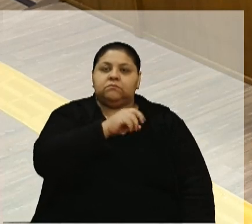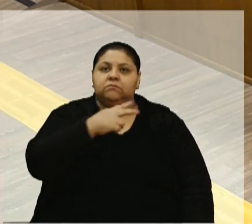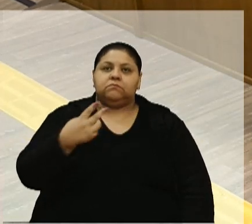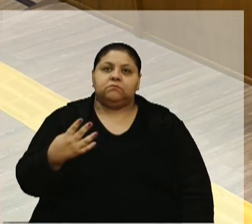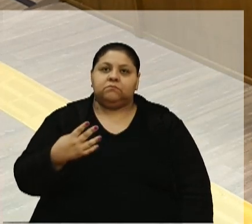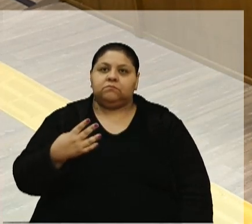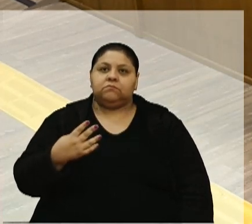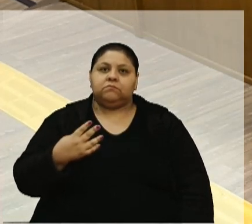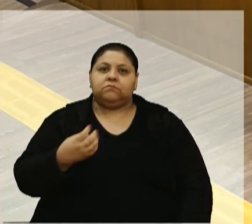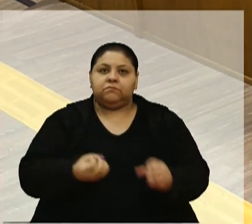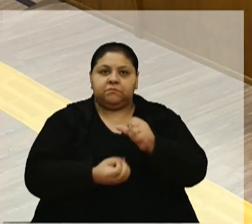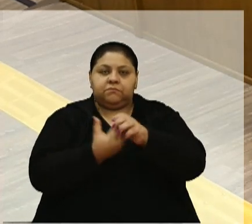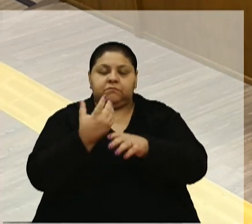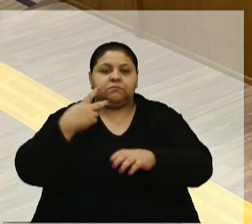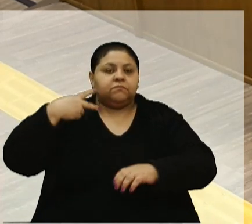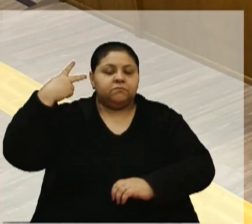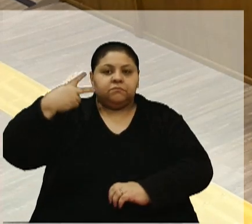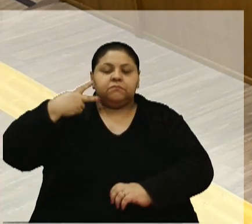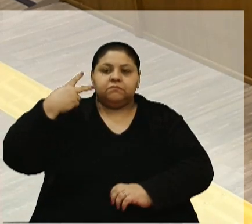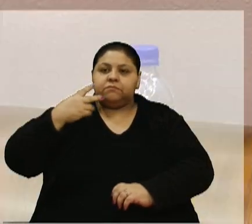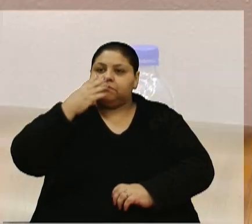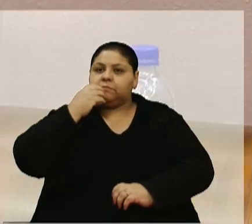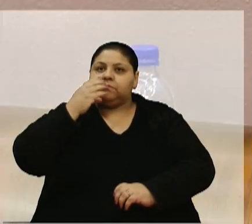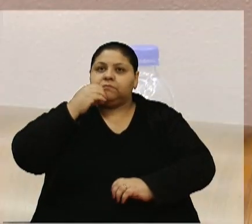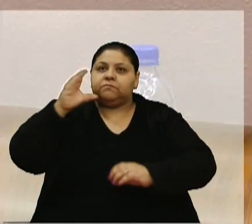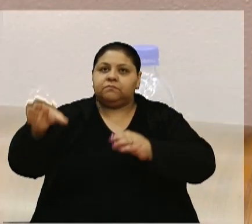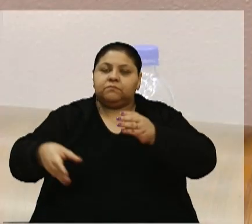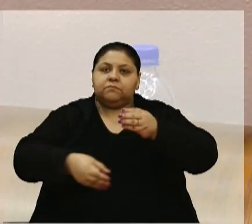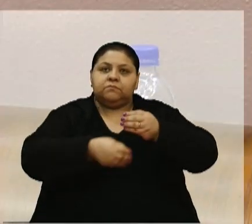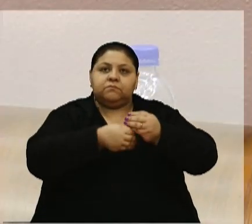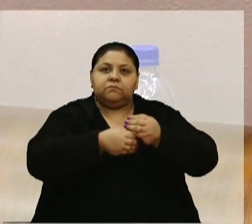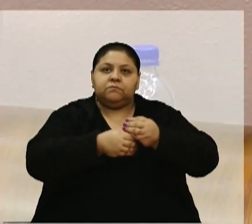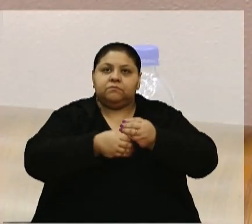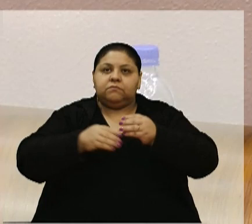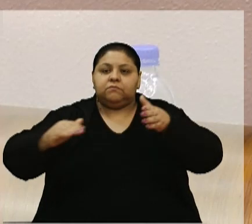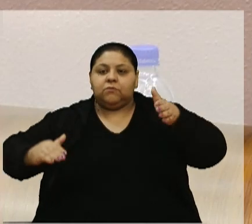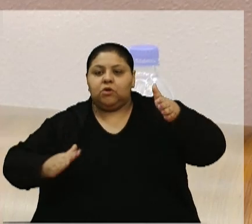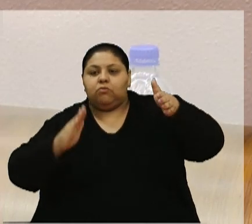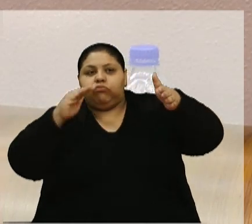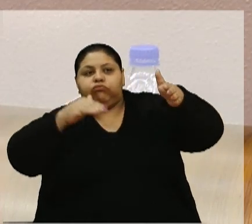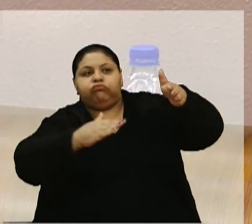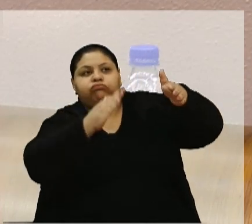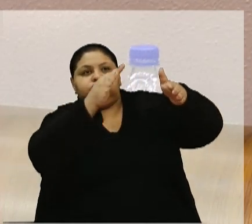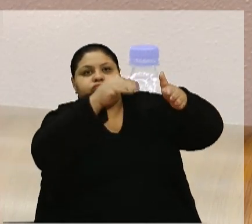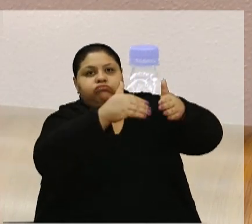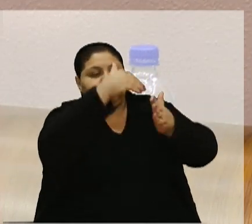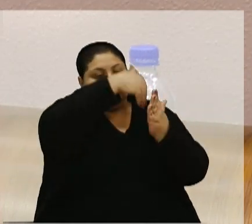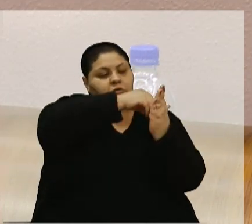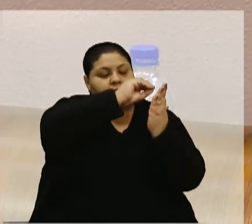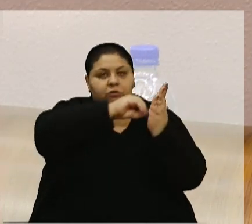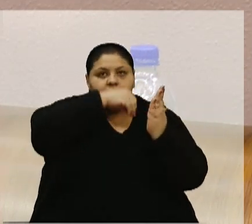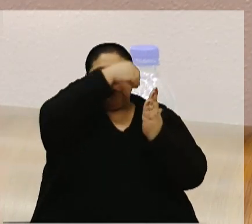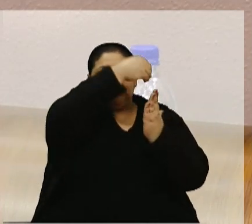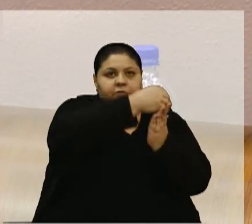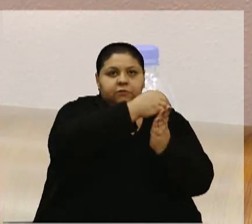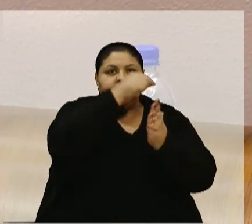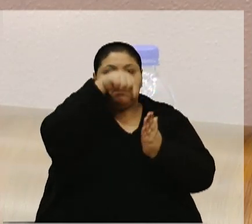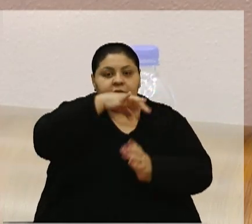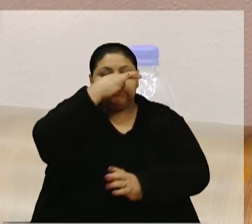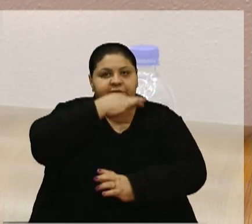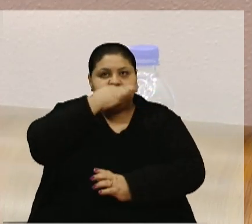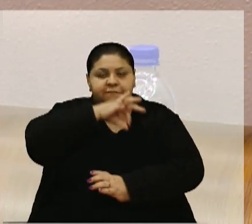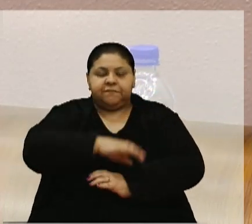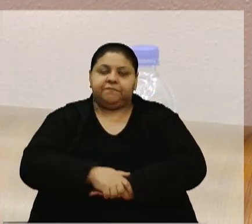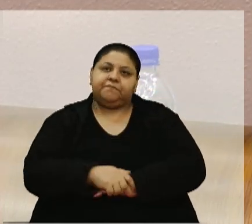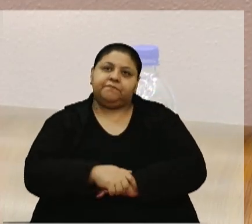29/2024, de autoria do vereador Camires, que inclui o circuito Trilhas e Montanhas no calendário oficial de eventos do município de Caxias do